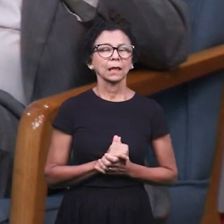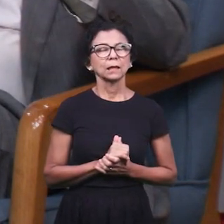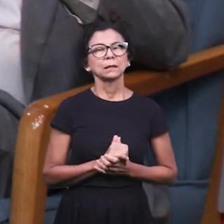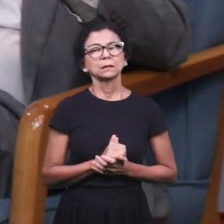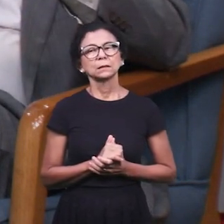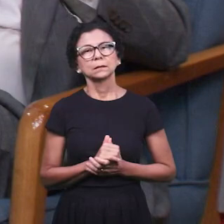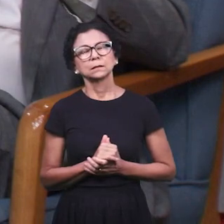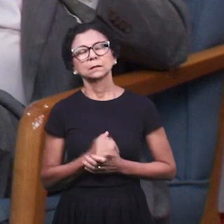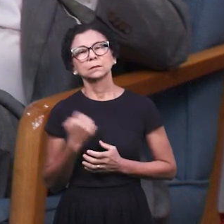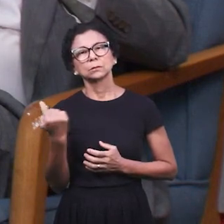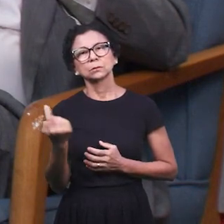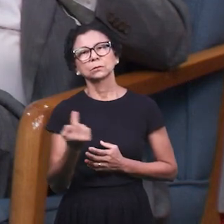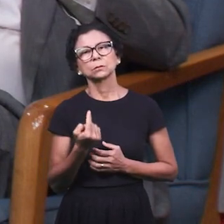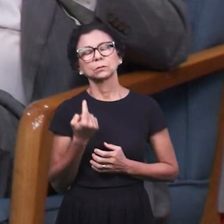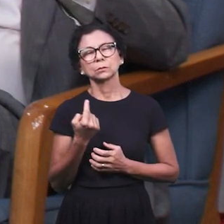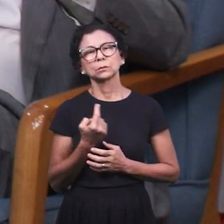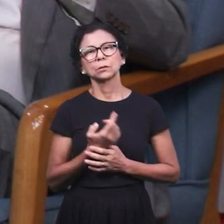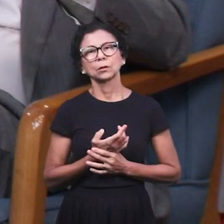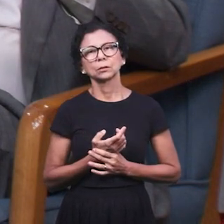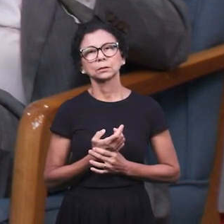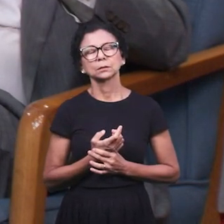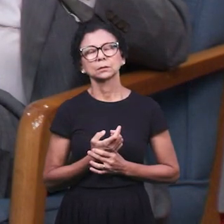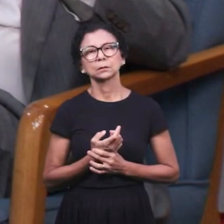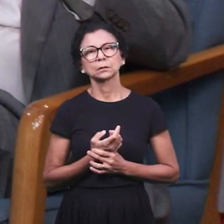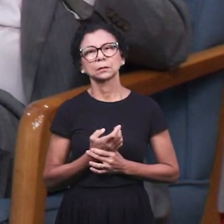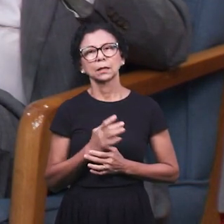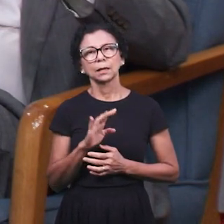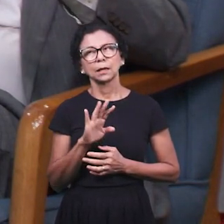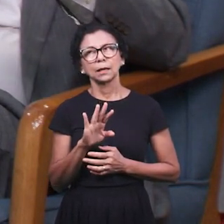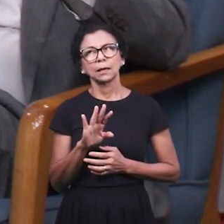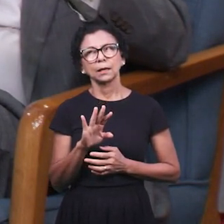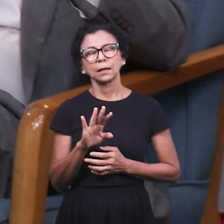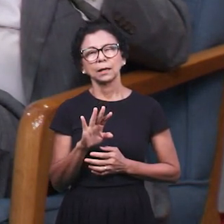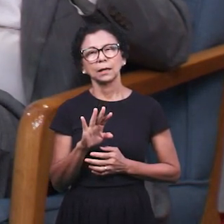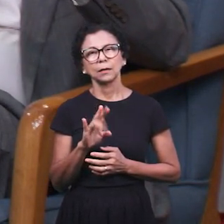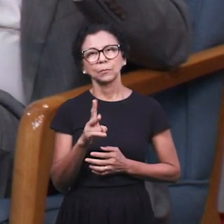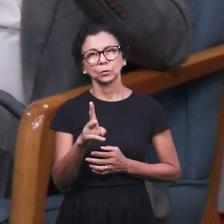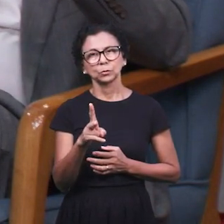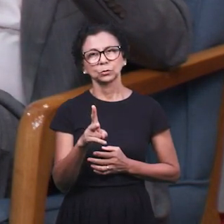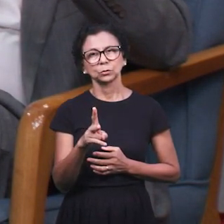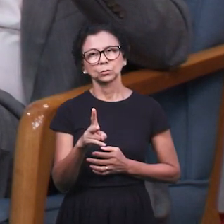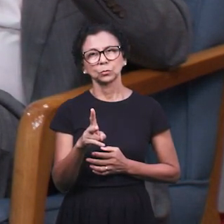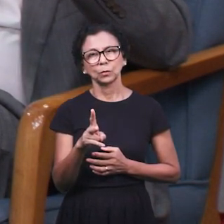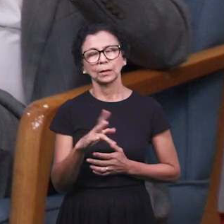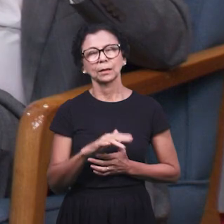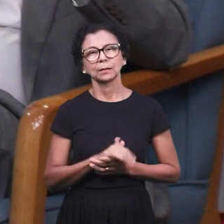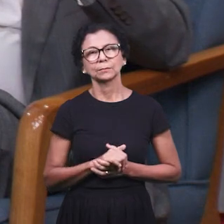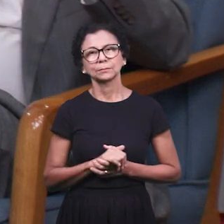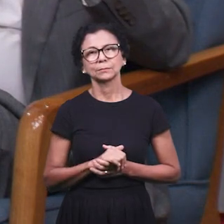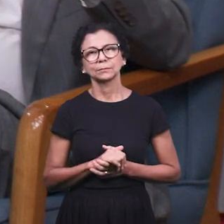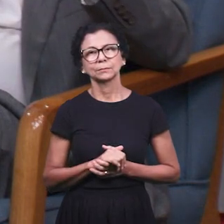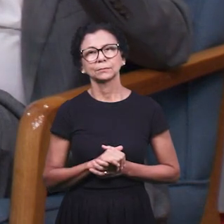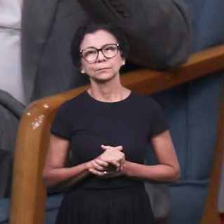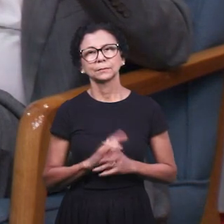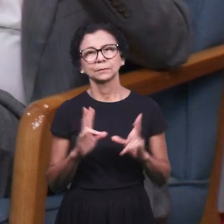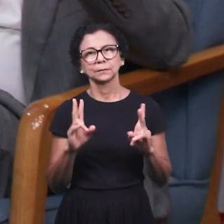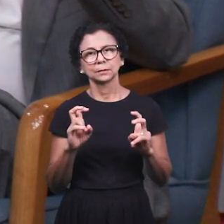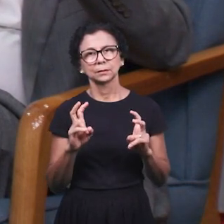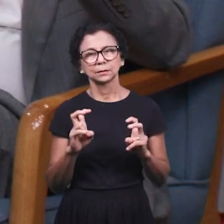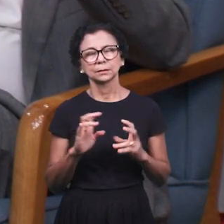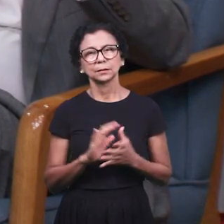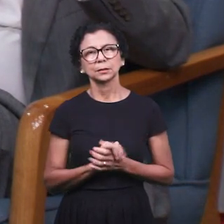E nós queremos mostrar, e nós vamos falar isso nos eventos